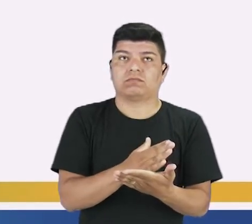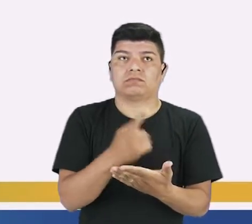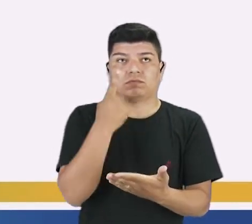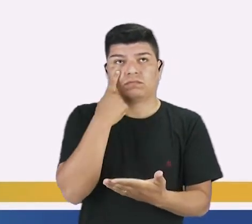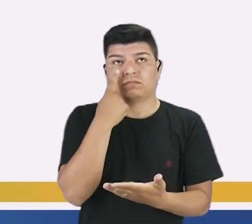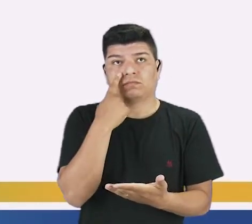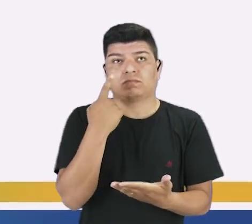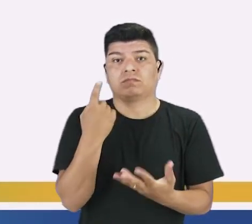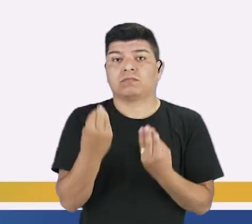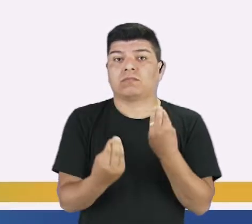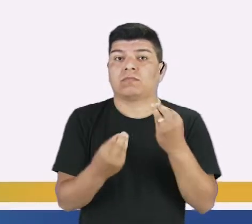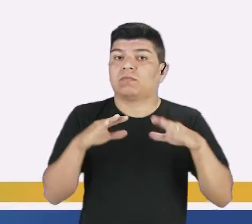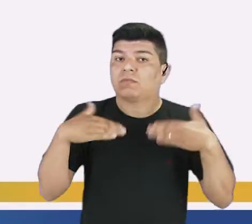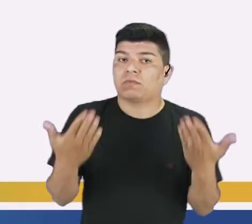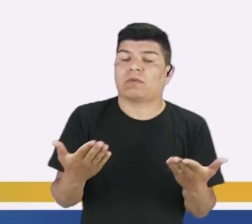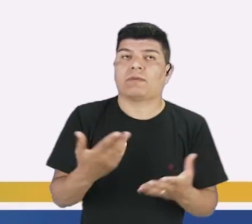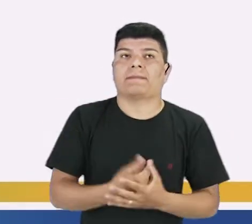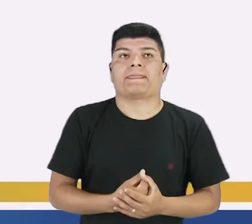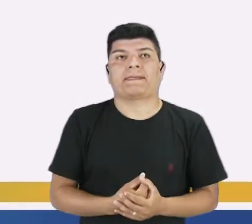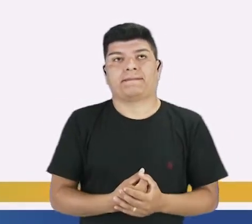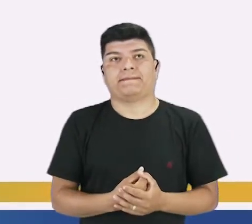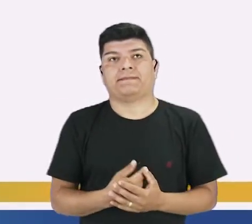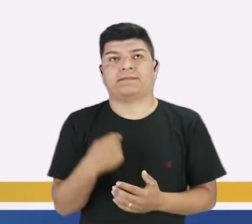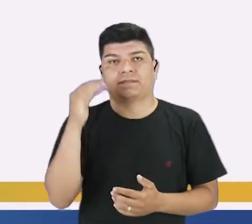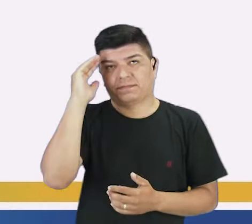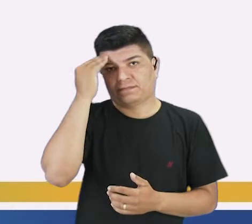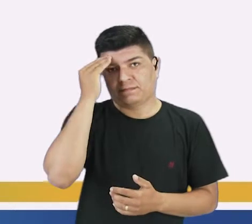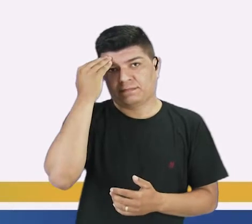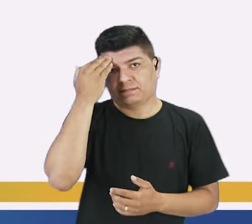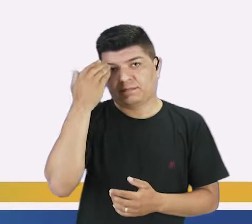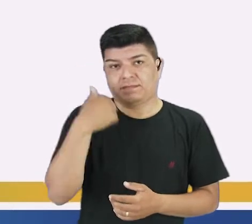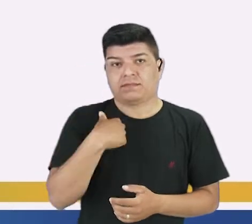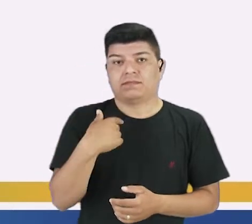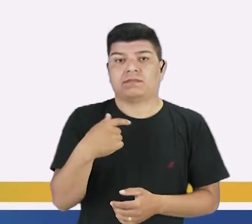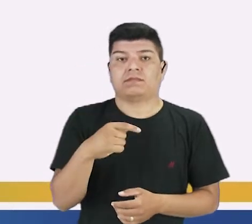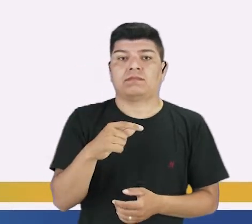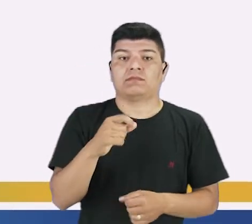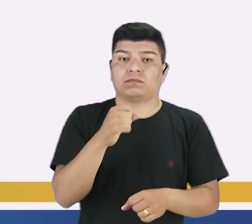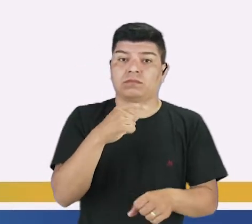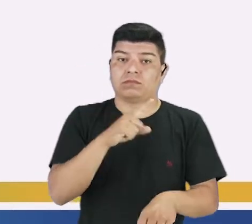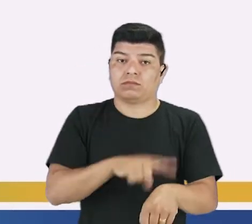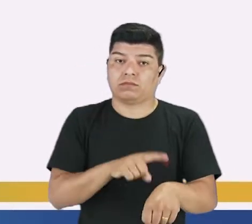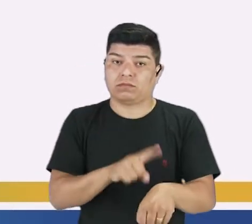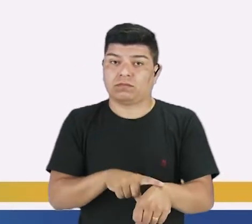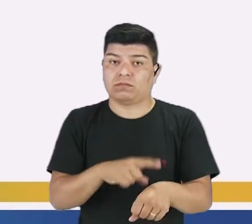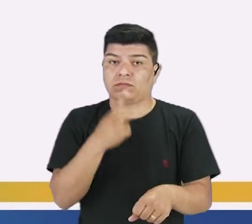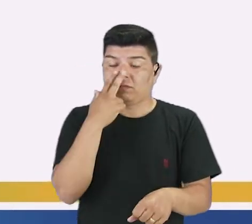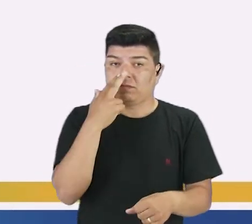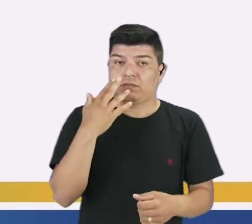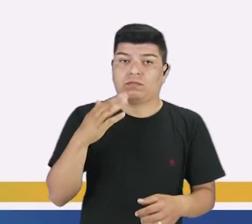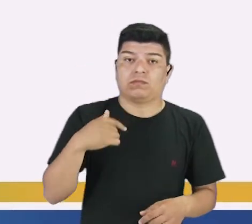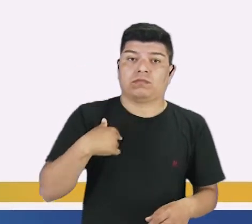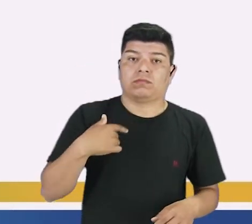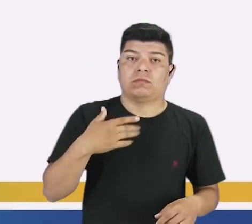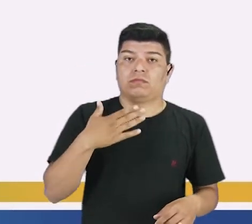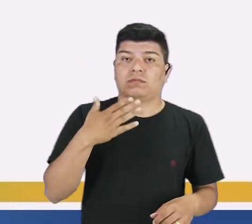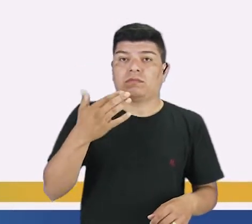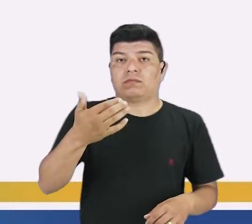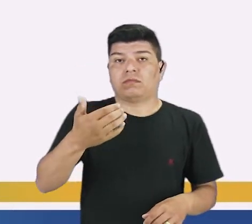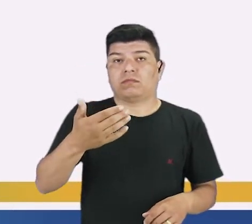aqui ver que momentos são esses. Quando entendemos que os estilos de época eles se adequam e